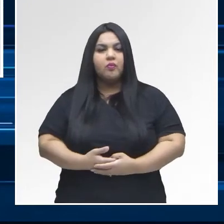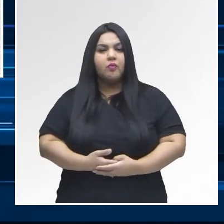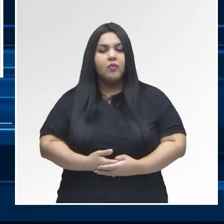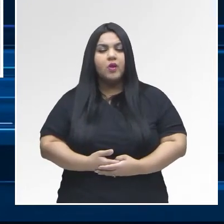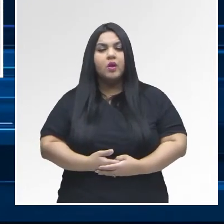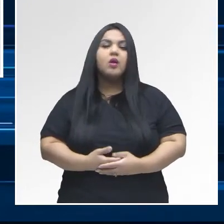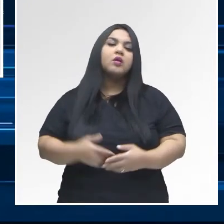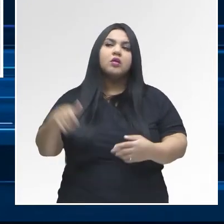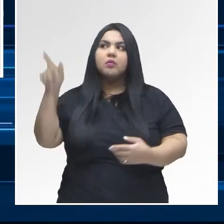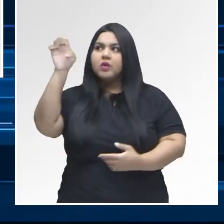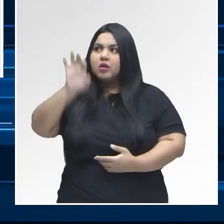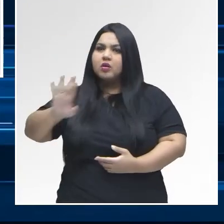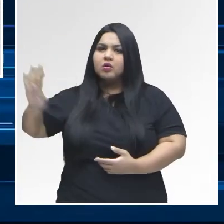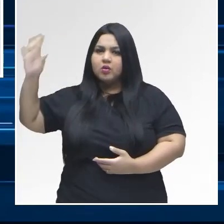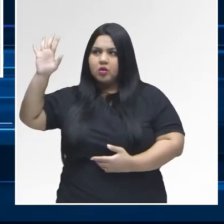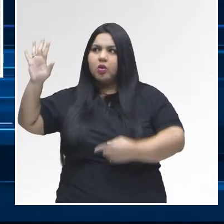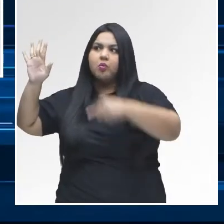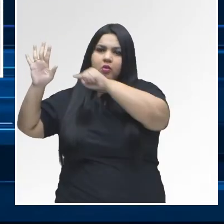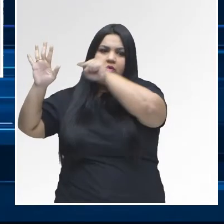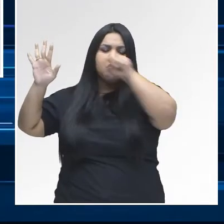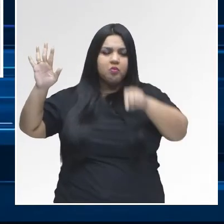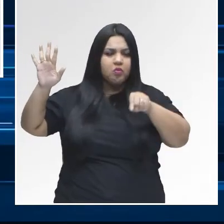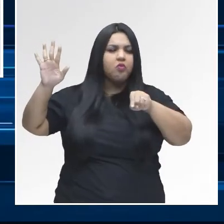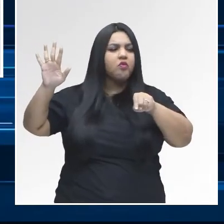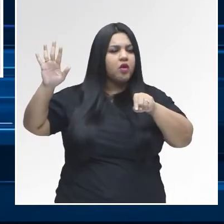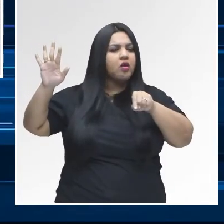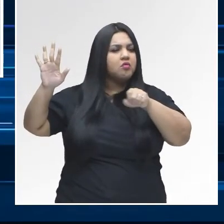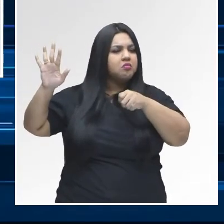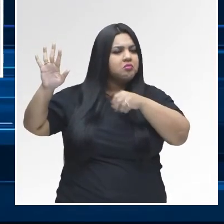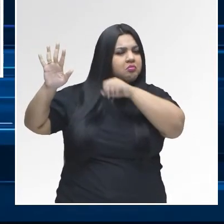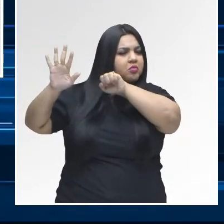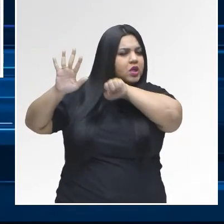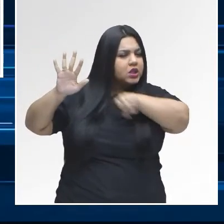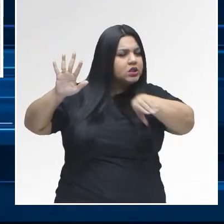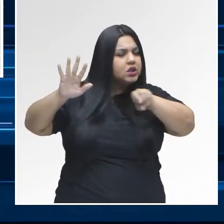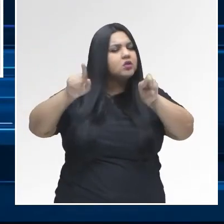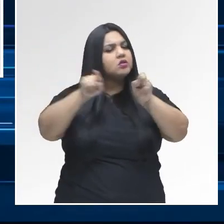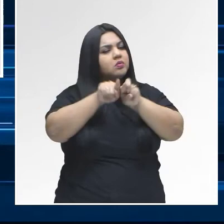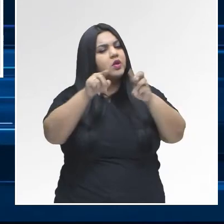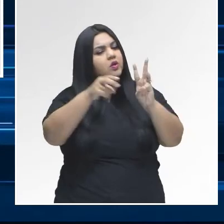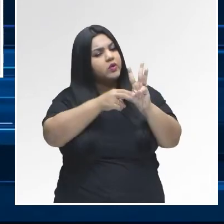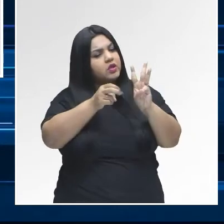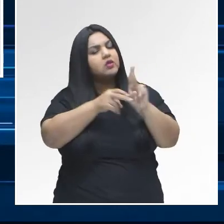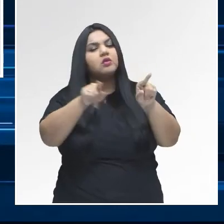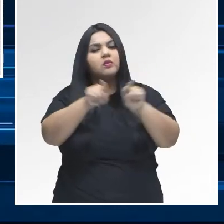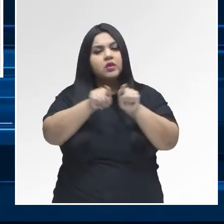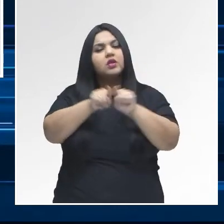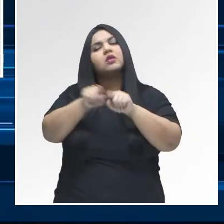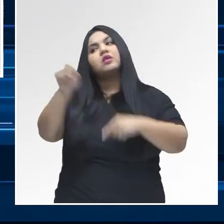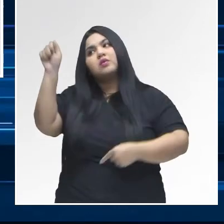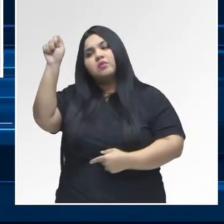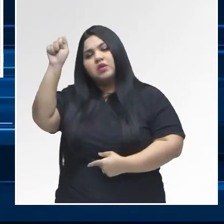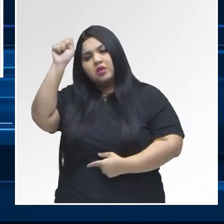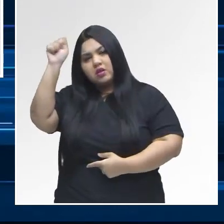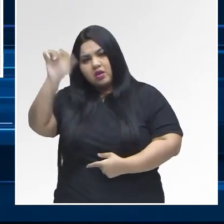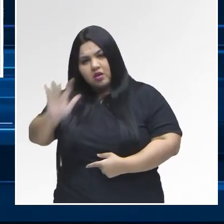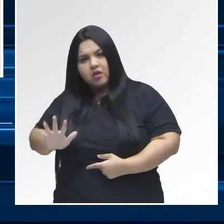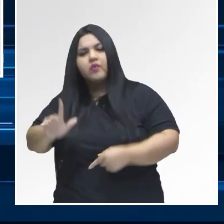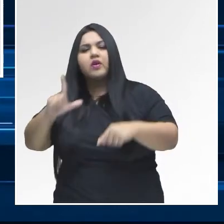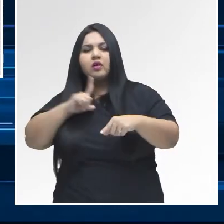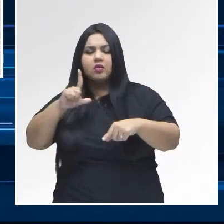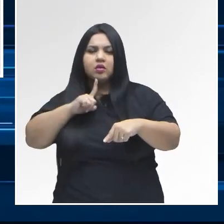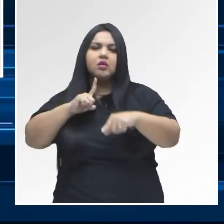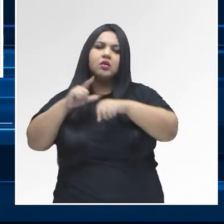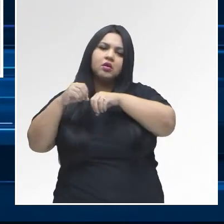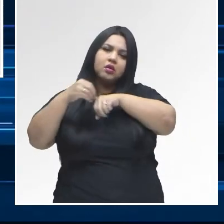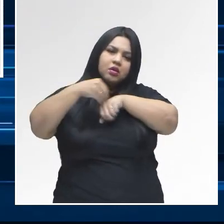como os europeus deixaram suas heranças nesse sentido, os indígenas também, então os africanos também têm uma grande